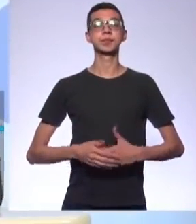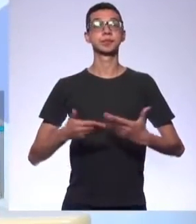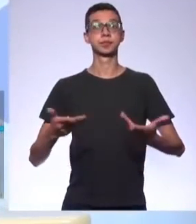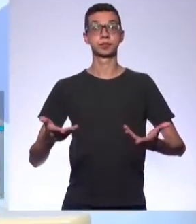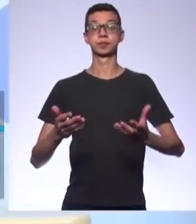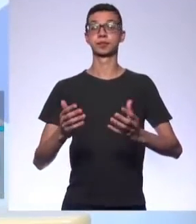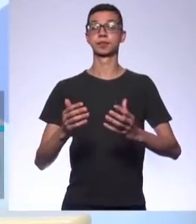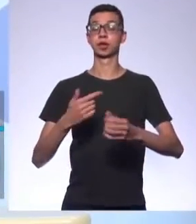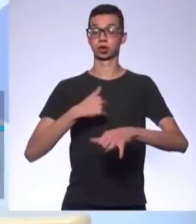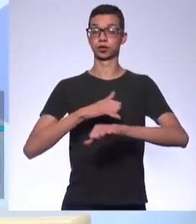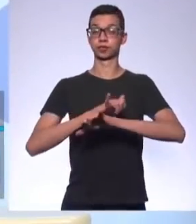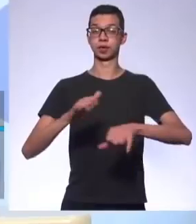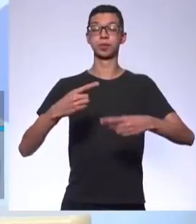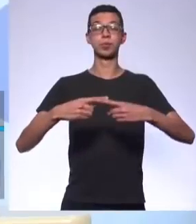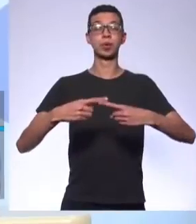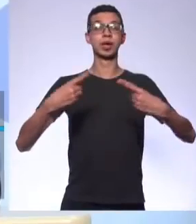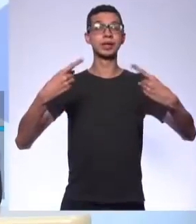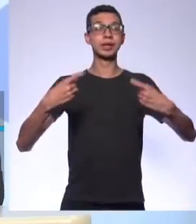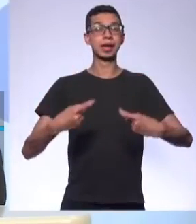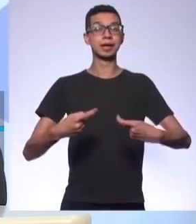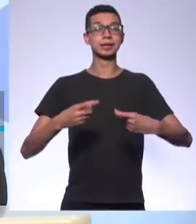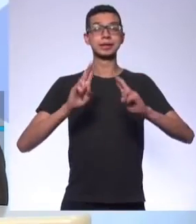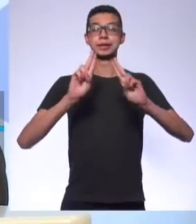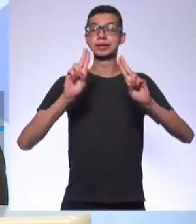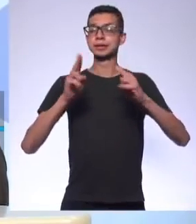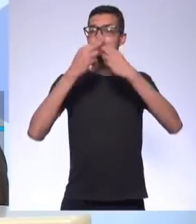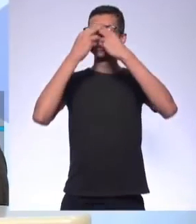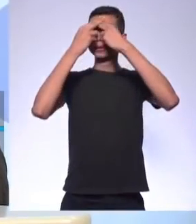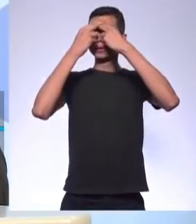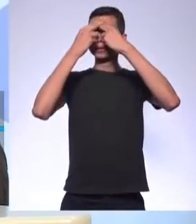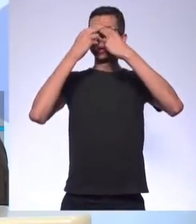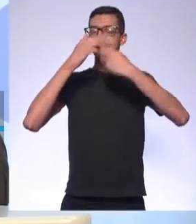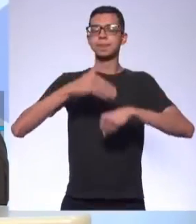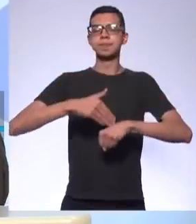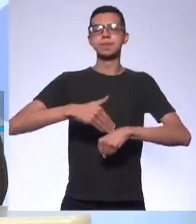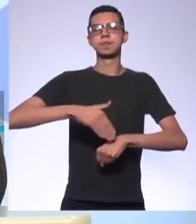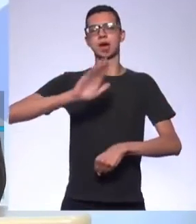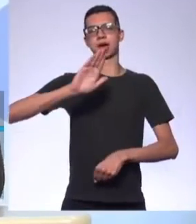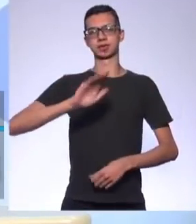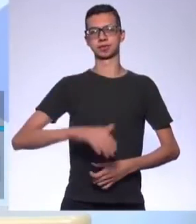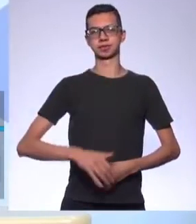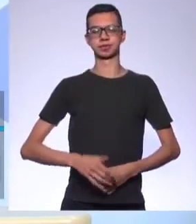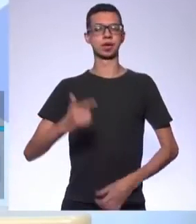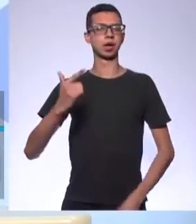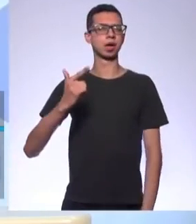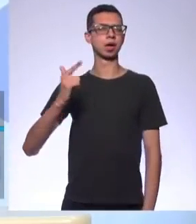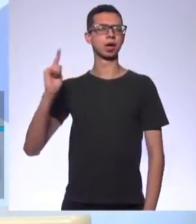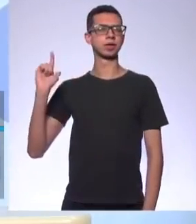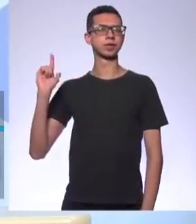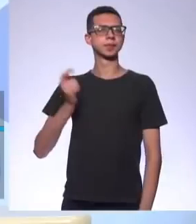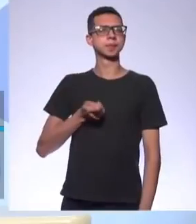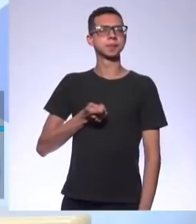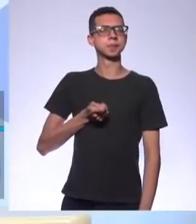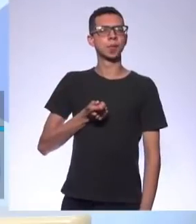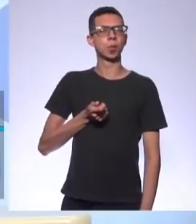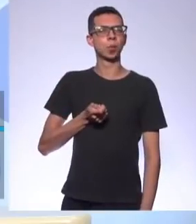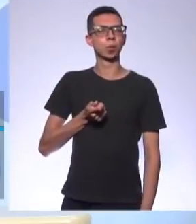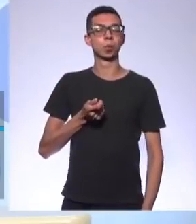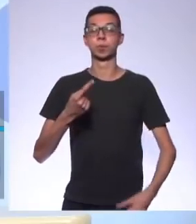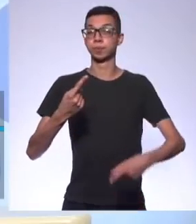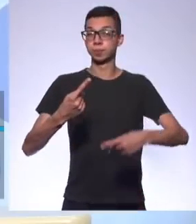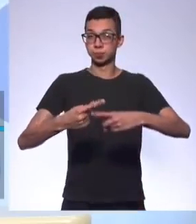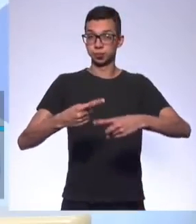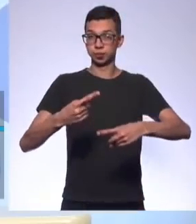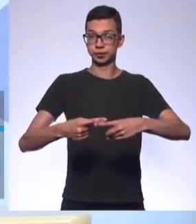foi mais traumática que as guerras antigas? Porque ela trouxe